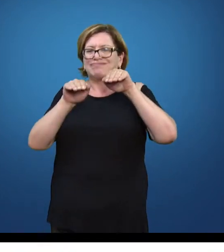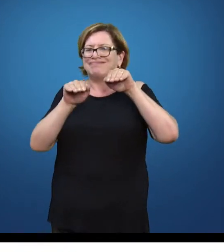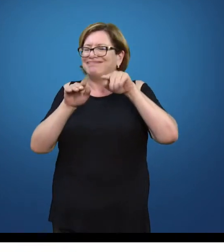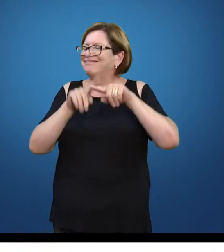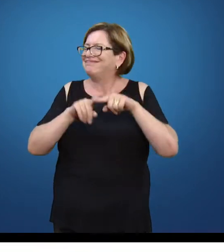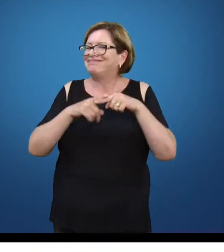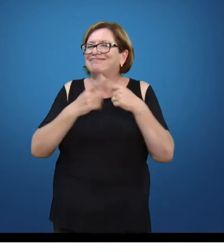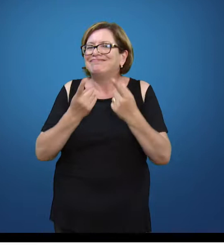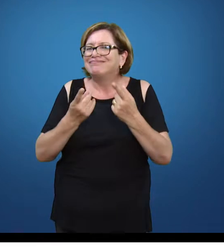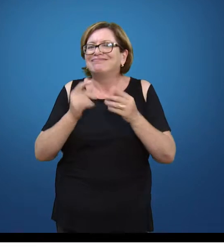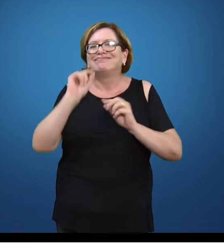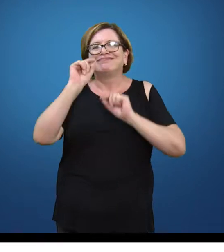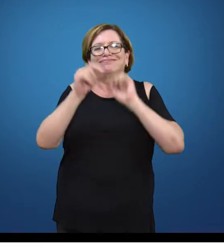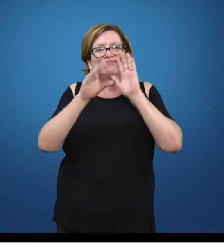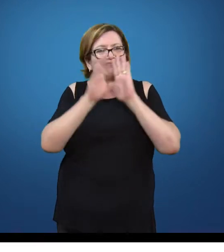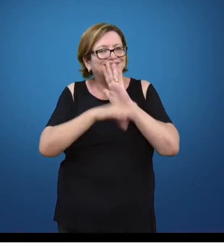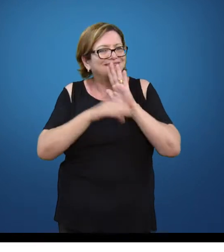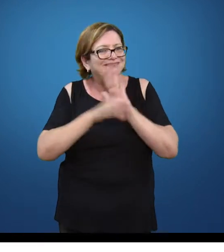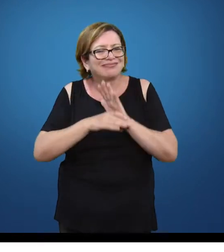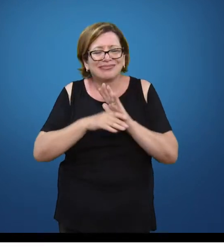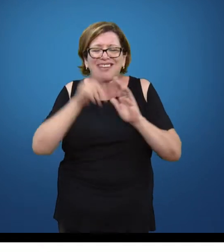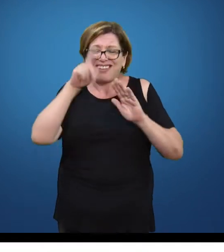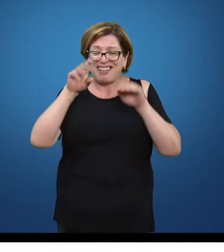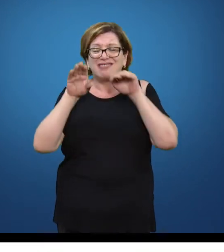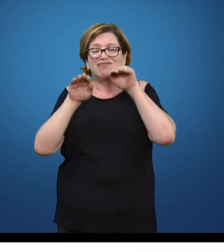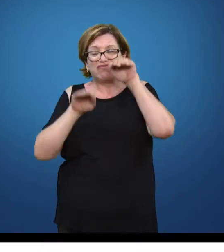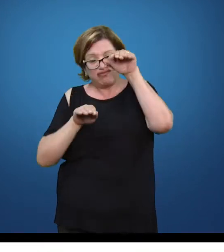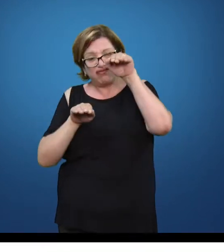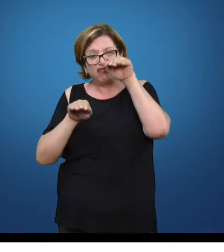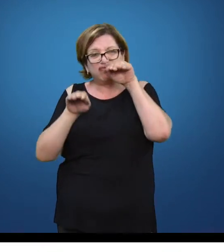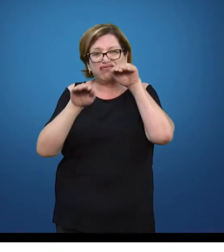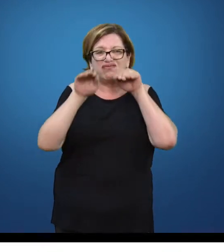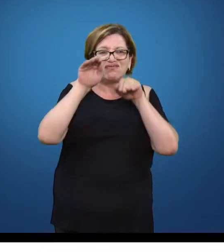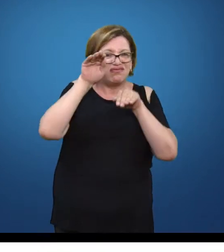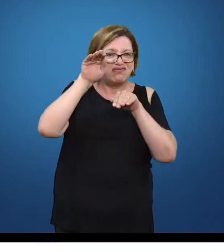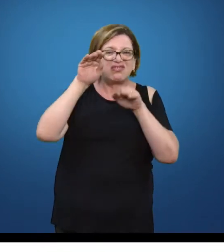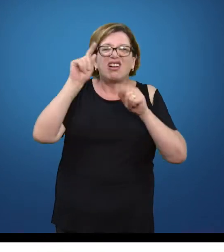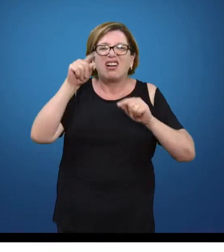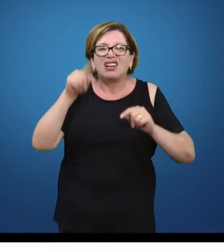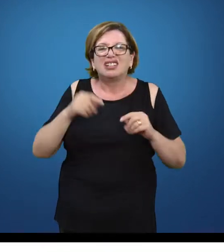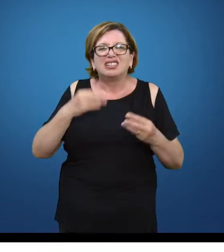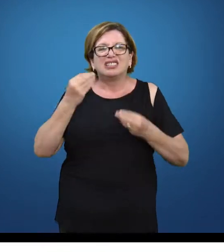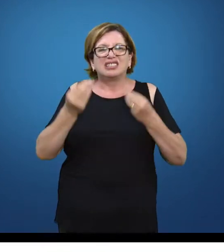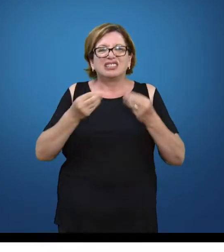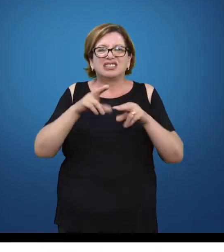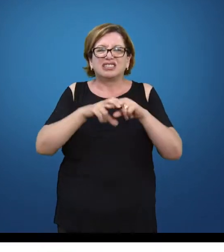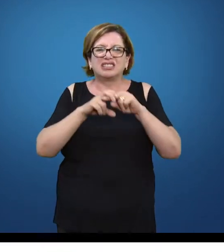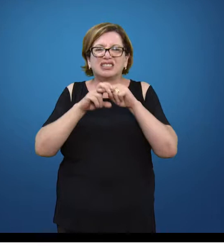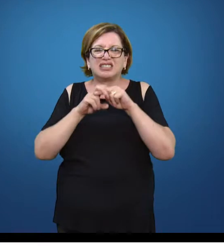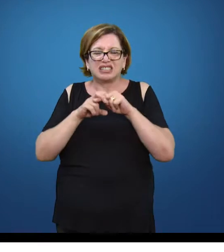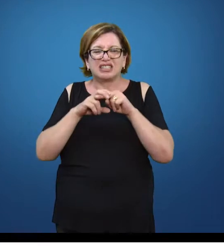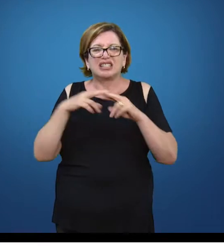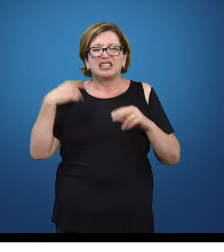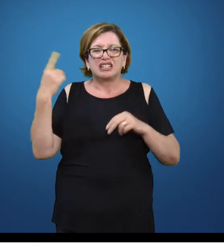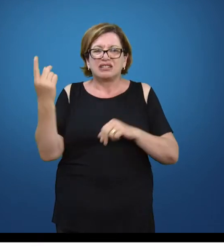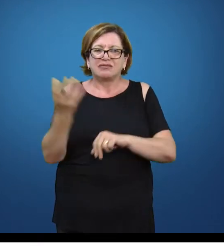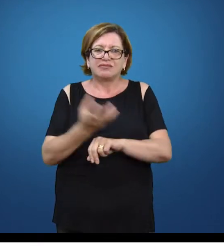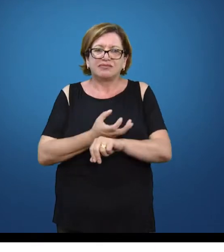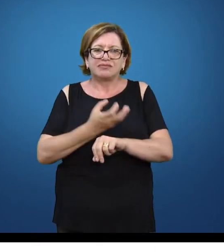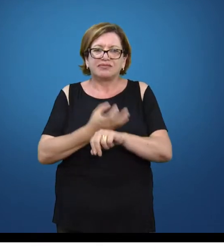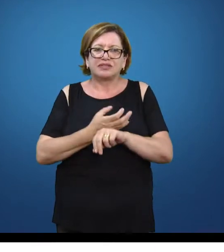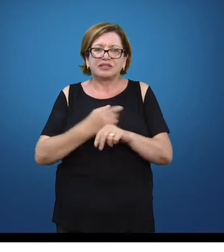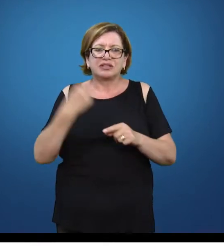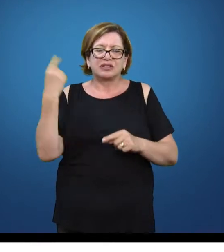sabe que o sistema, ele é desigual, ele é desumano. Então, por isso que na nossa disciplina,